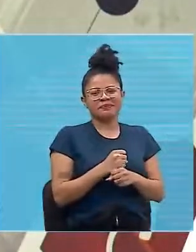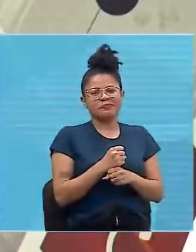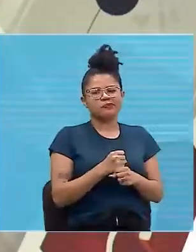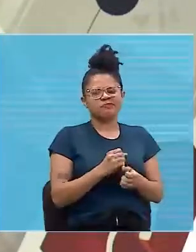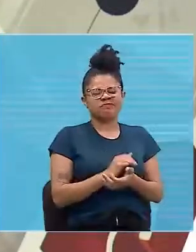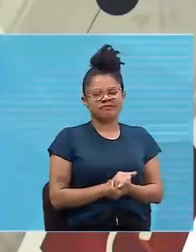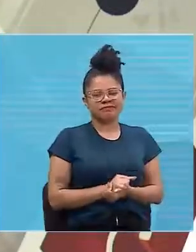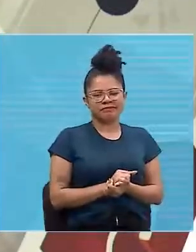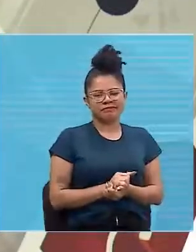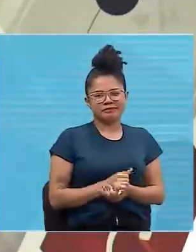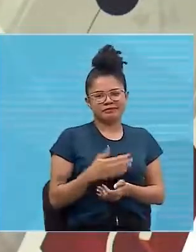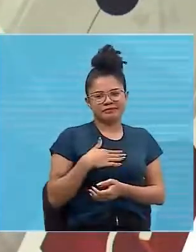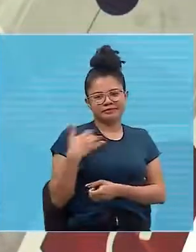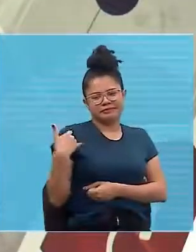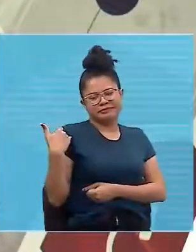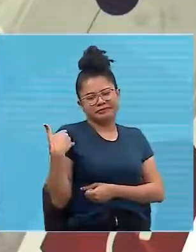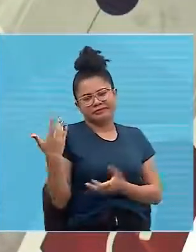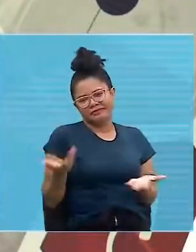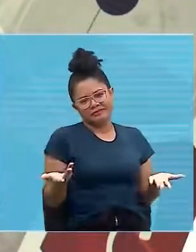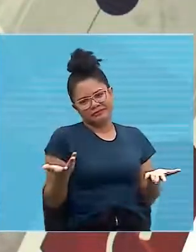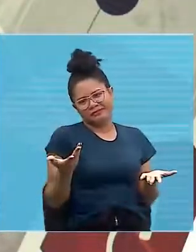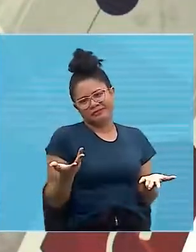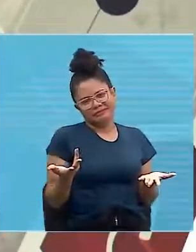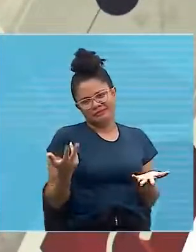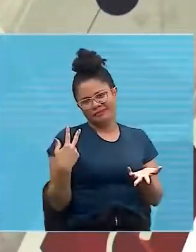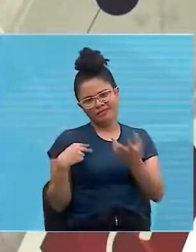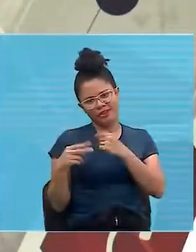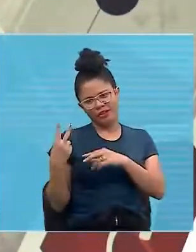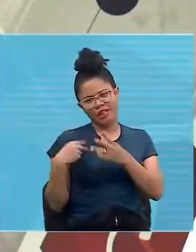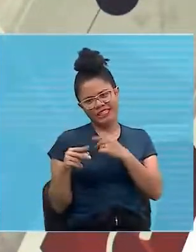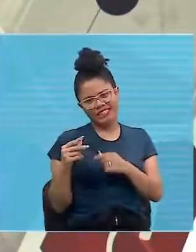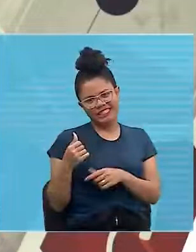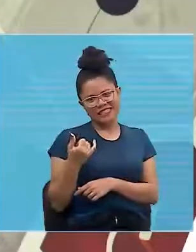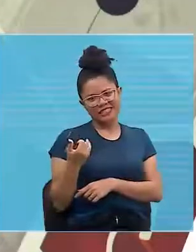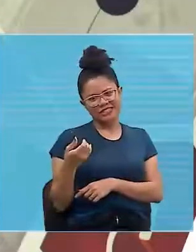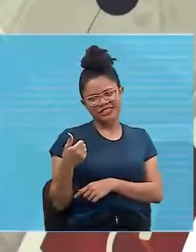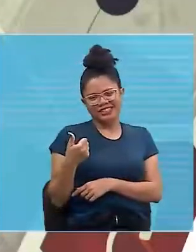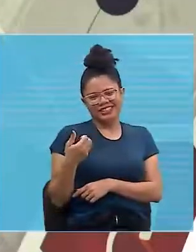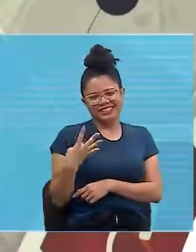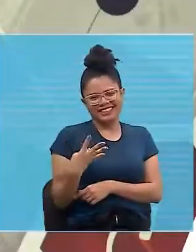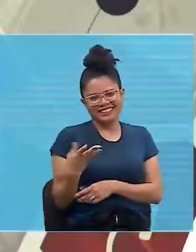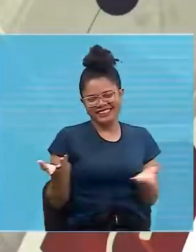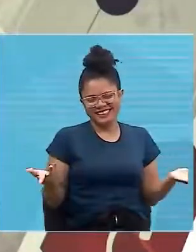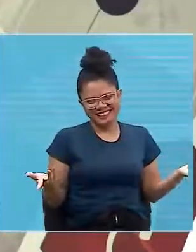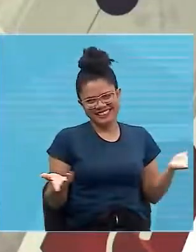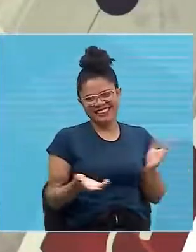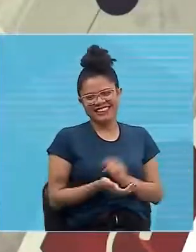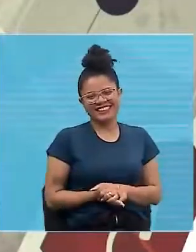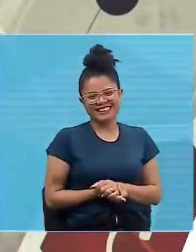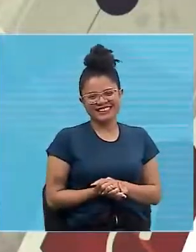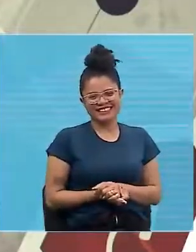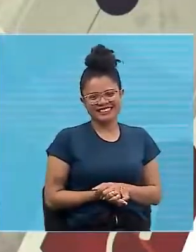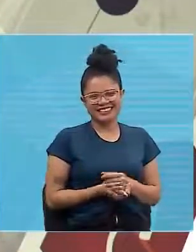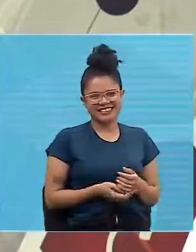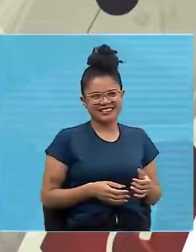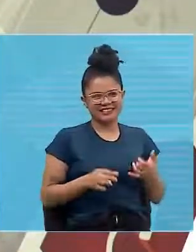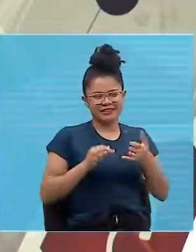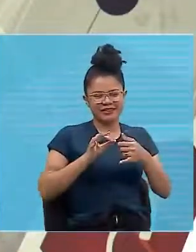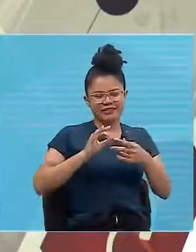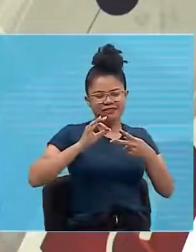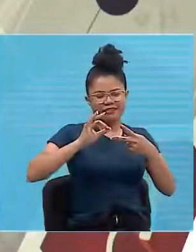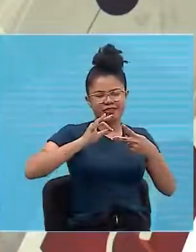E quanto a idade da minha amiga tava de um adolescente uma criança de 14 é vegana